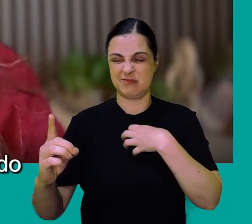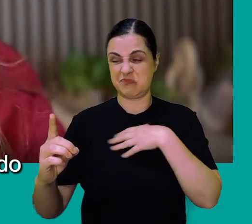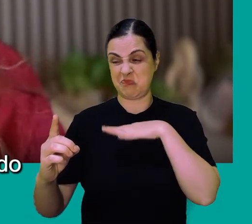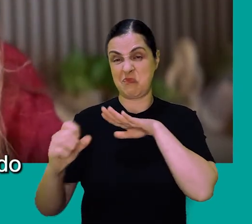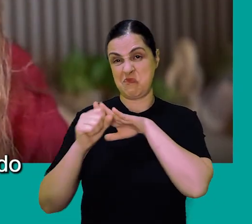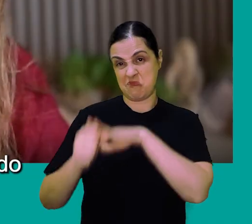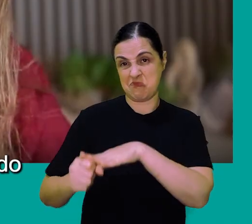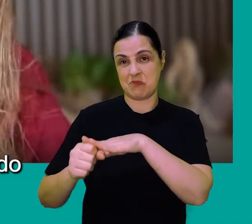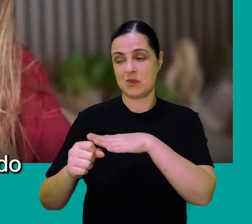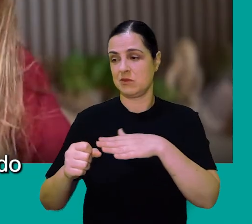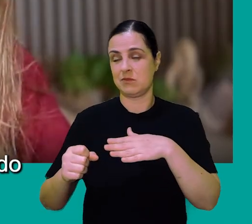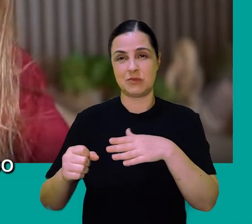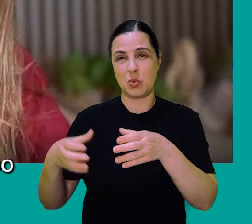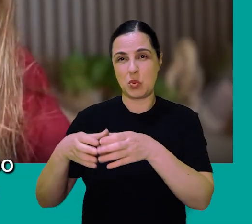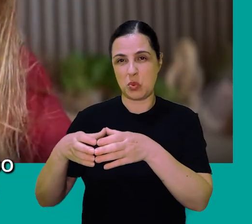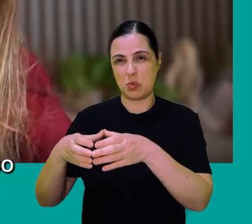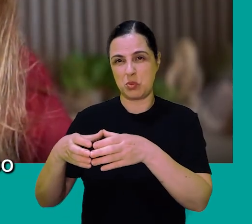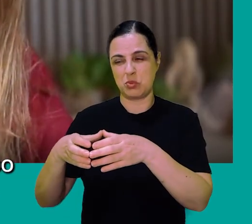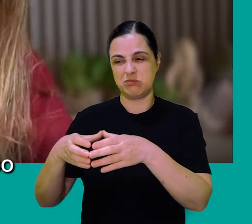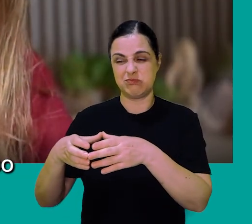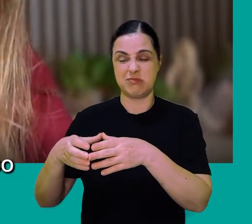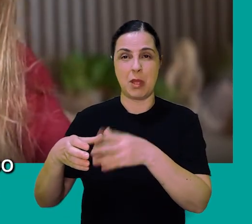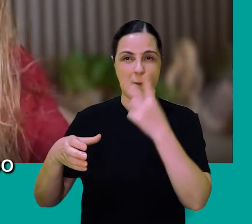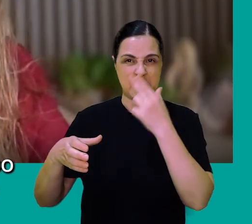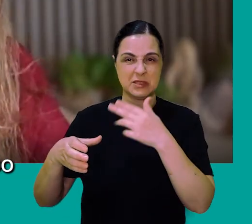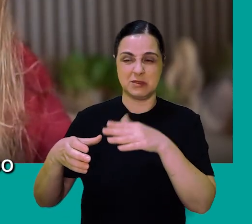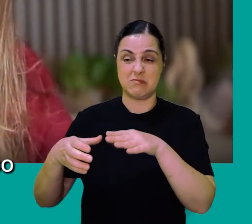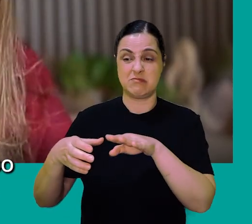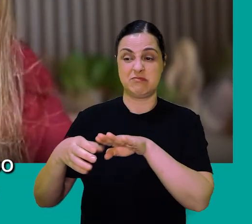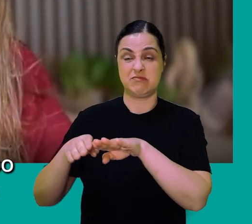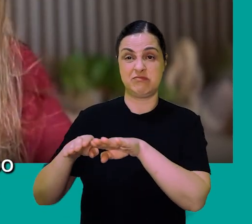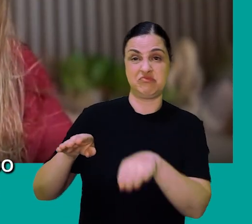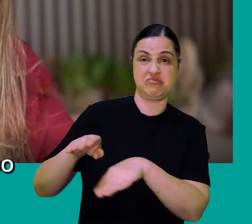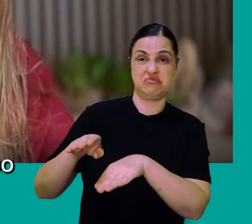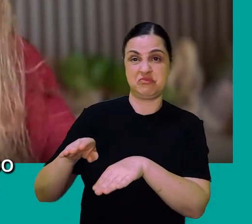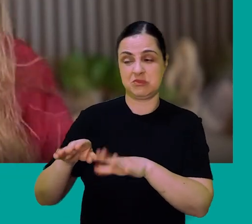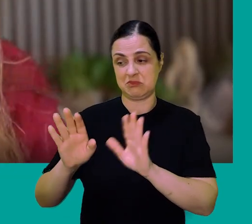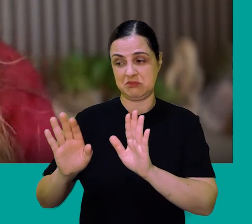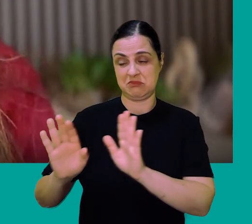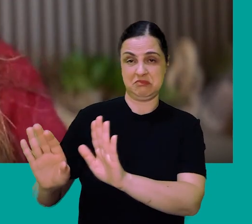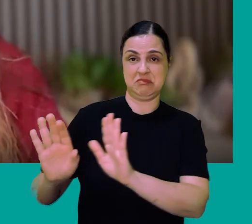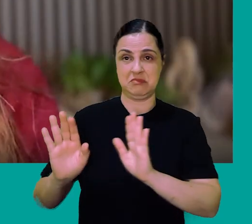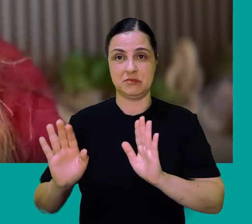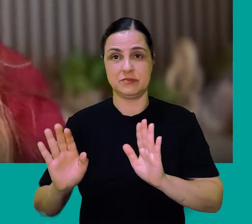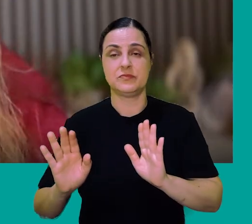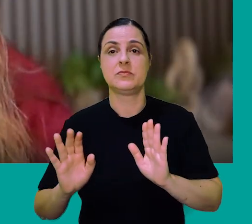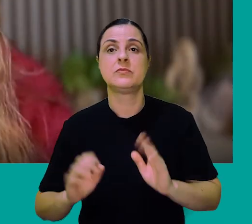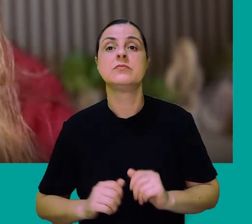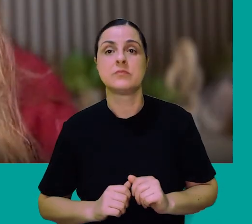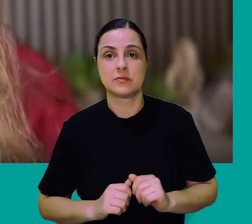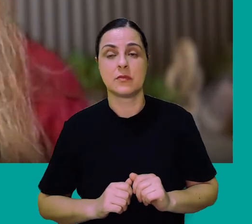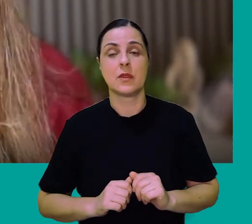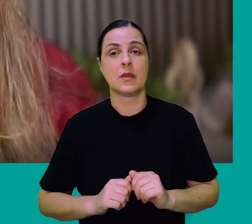essa negatividade a um determinado grupo. Ou seja, a gente coloca esse grupo num determinado lugar. E aí isso vai reforçar, por